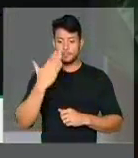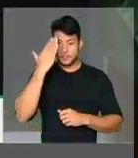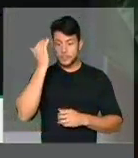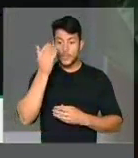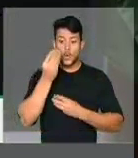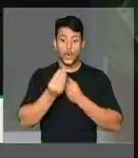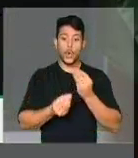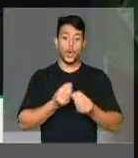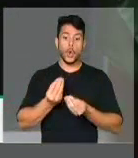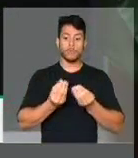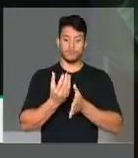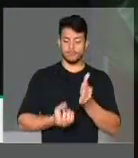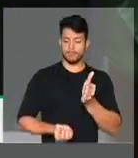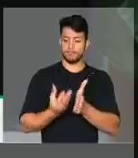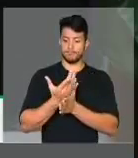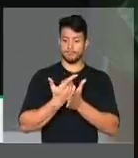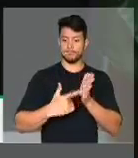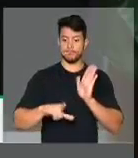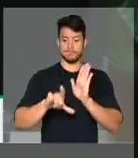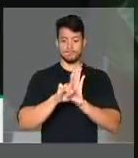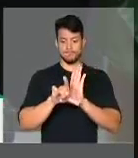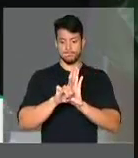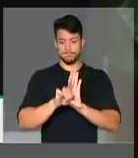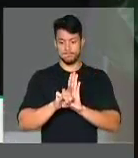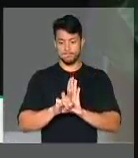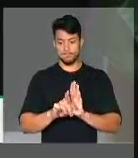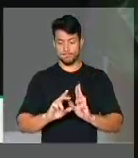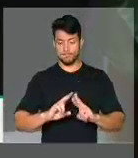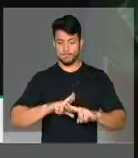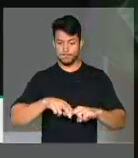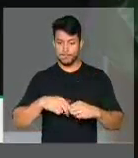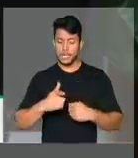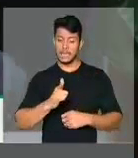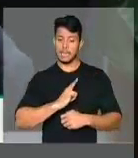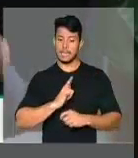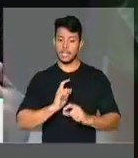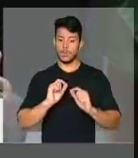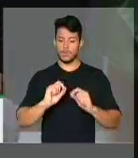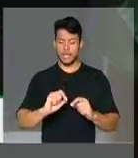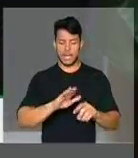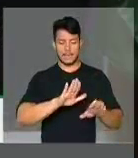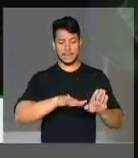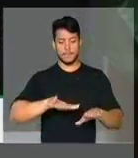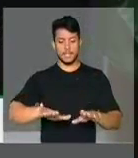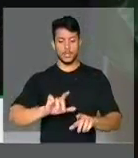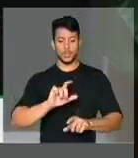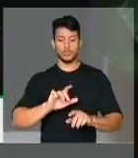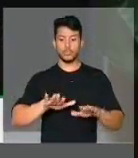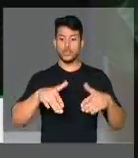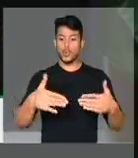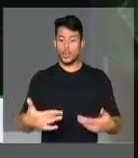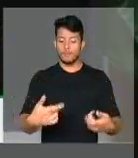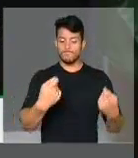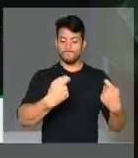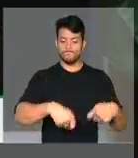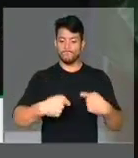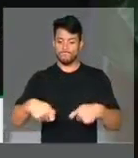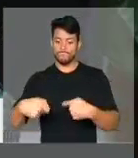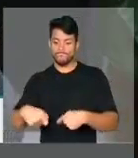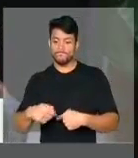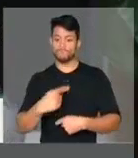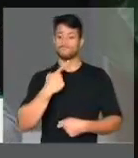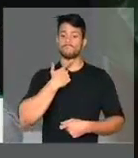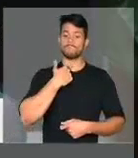essas leis, que elas possam ser de acordo com as necessidades e o